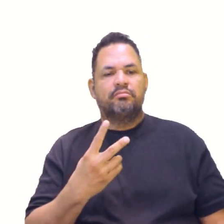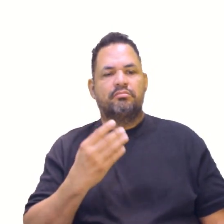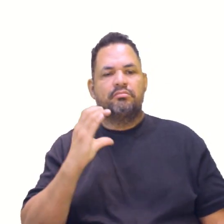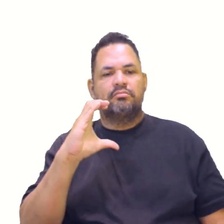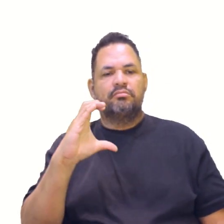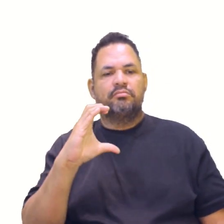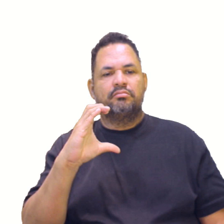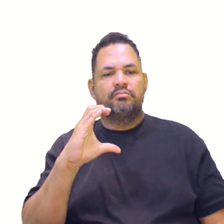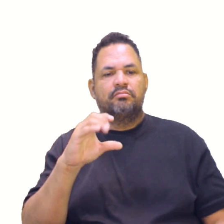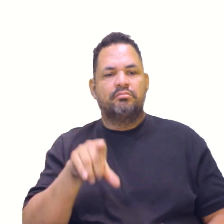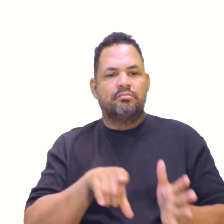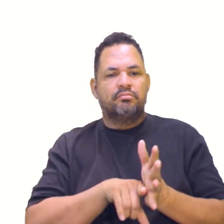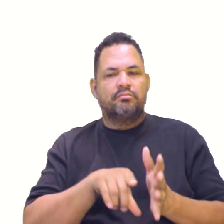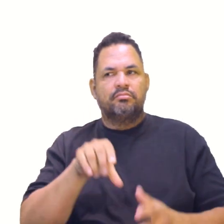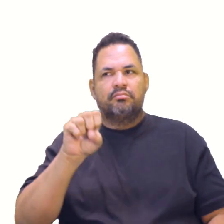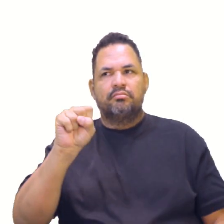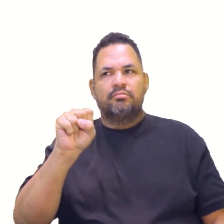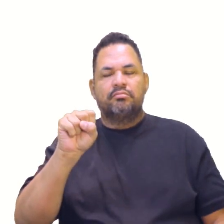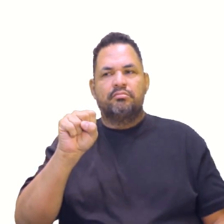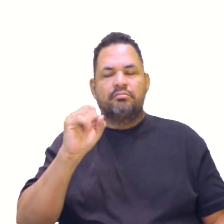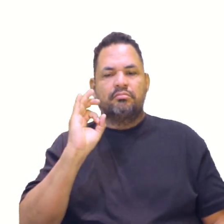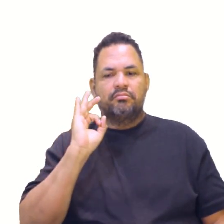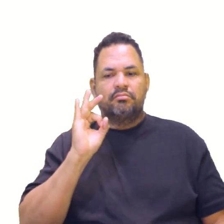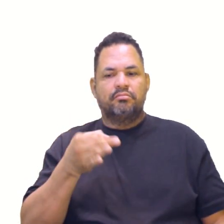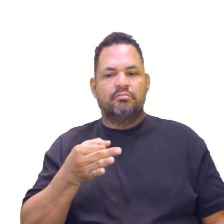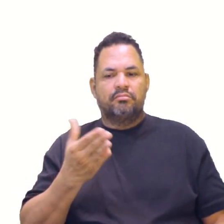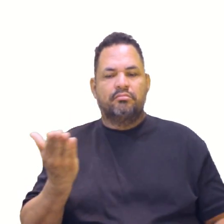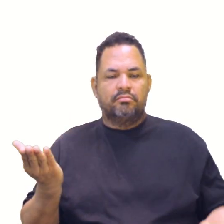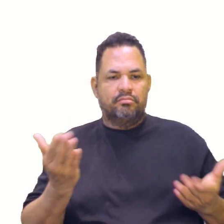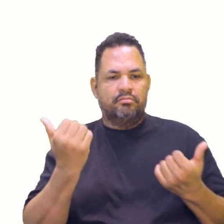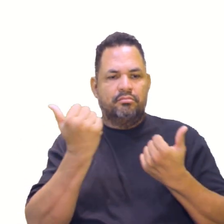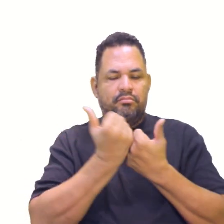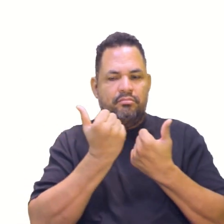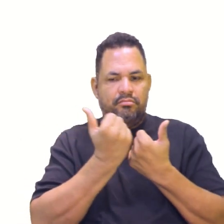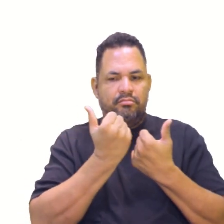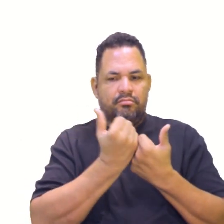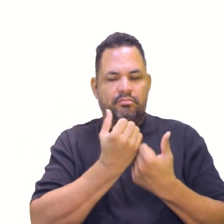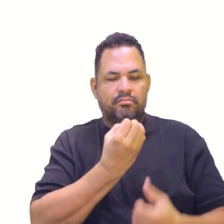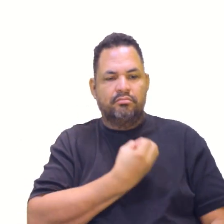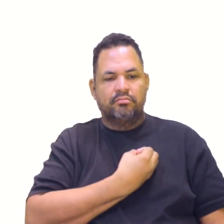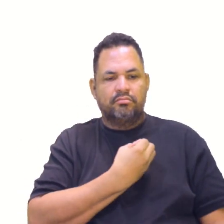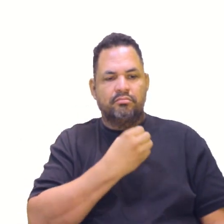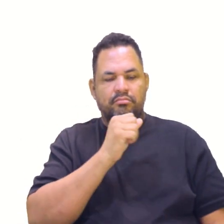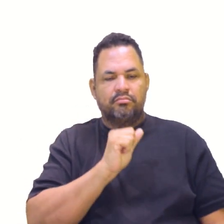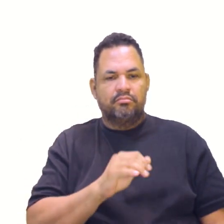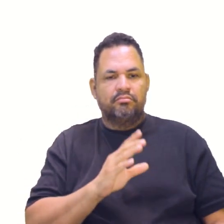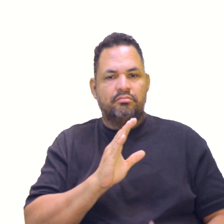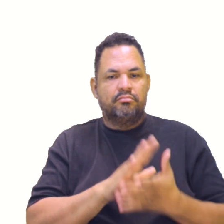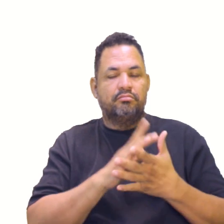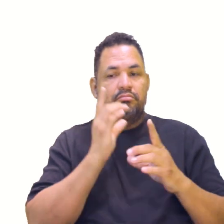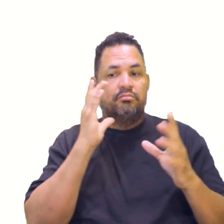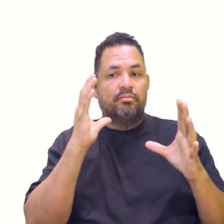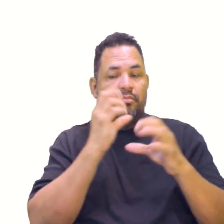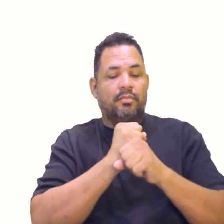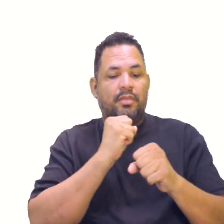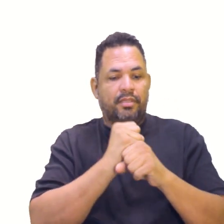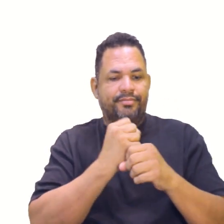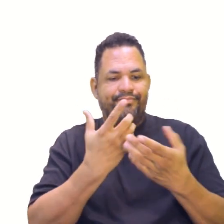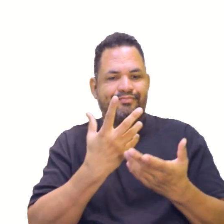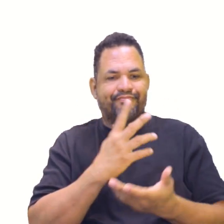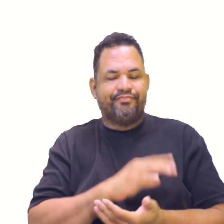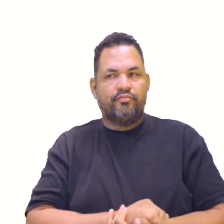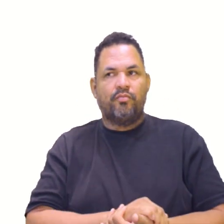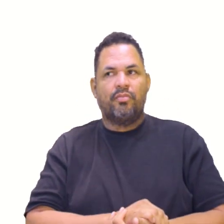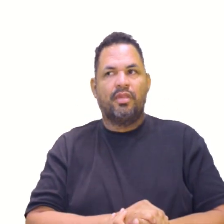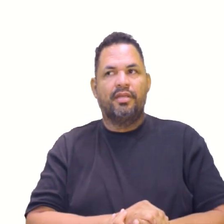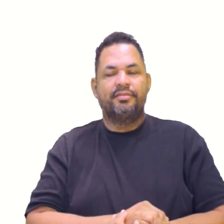2. E quem é C? Menos 8. Menos 8, certo. Então, agora é só substituir? Isso. E aí a gente acha essa distância? Vai ser um valor numérico a